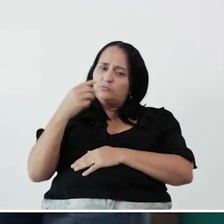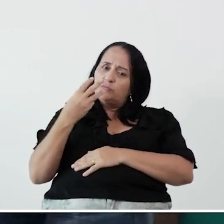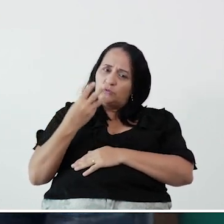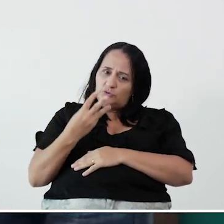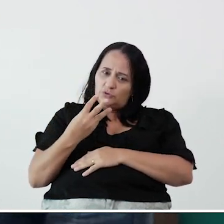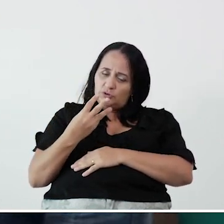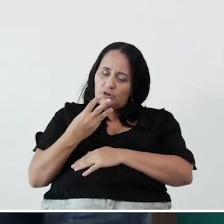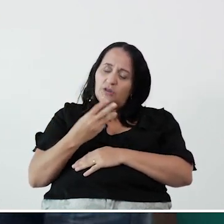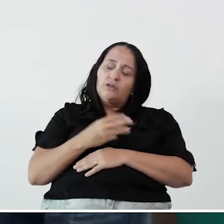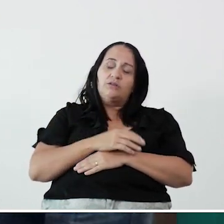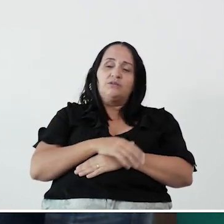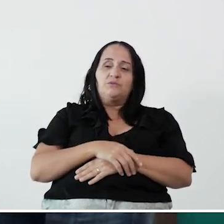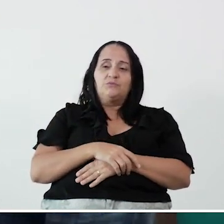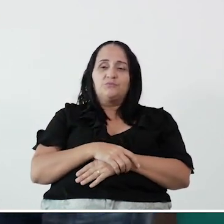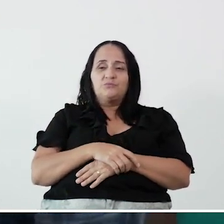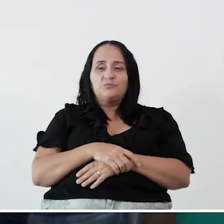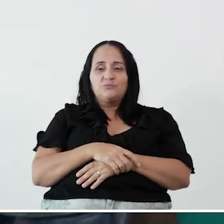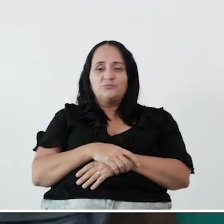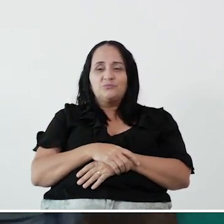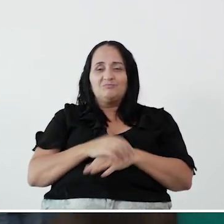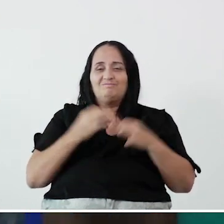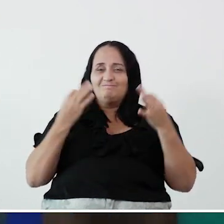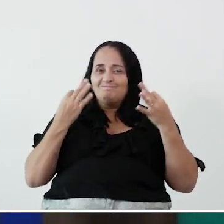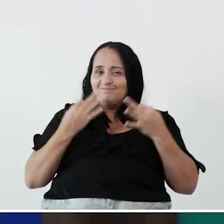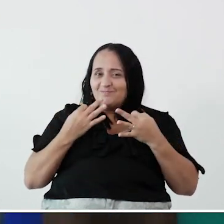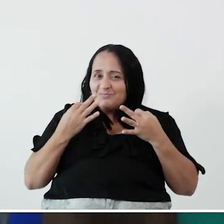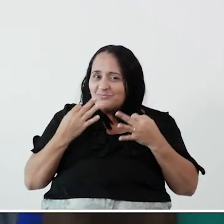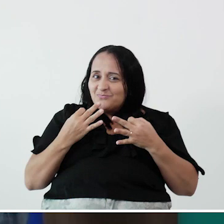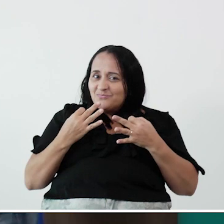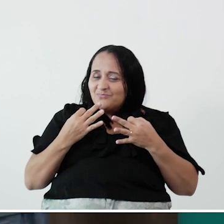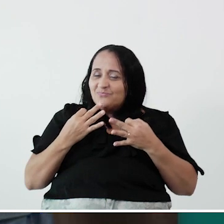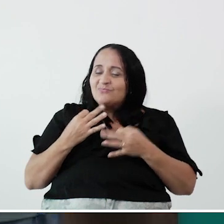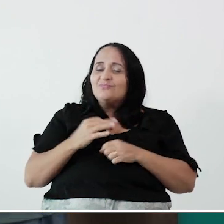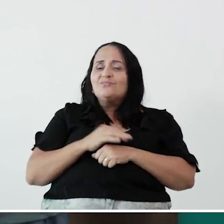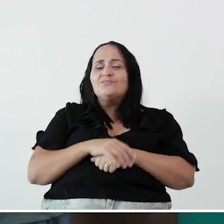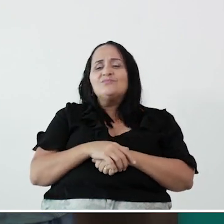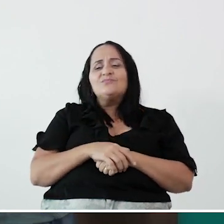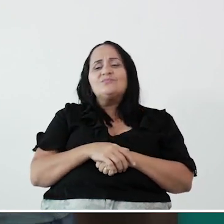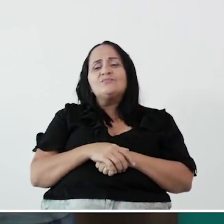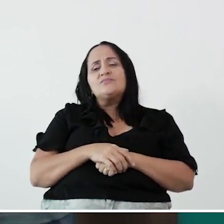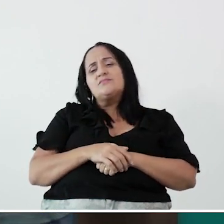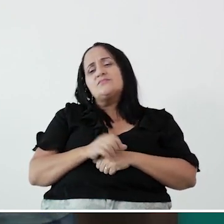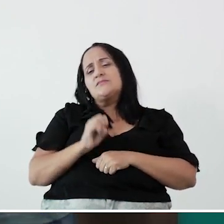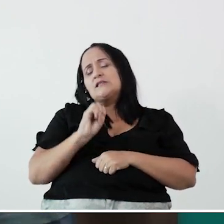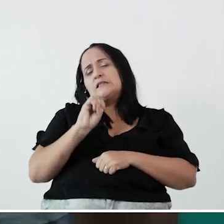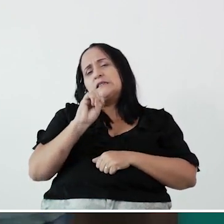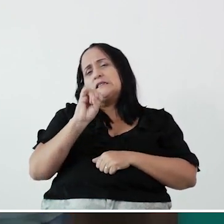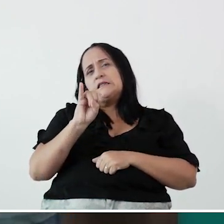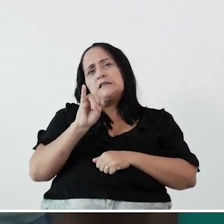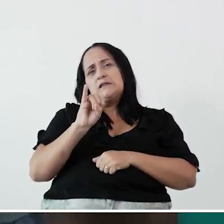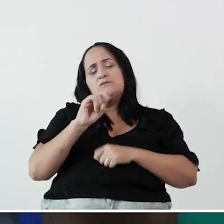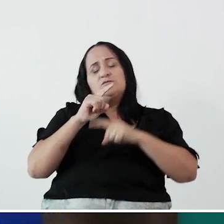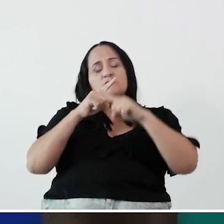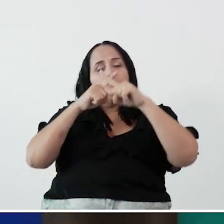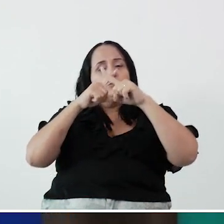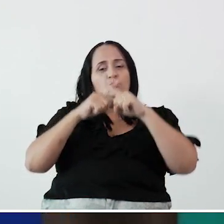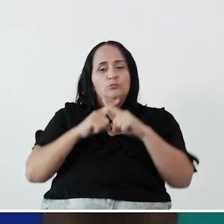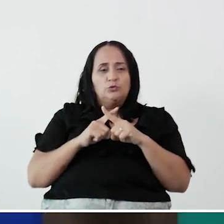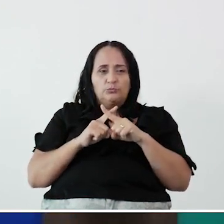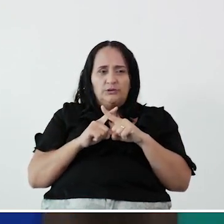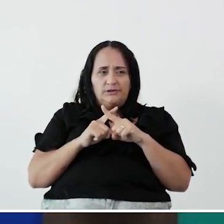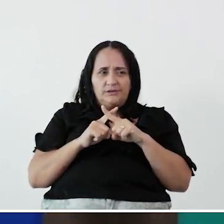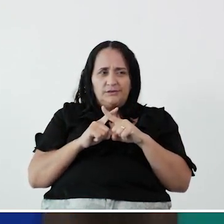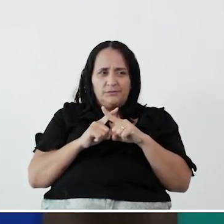sinal da operação é o dele. Perfeito? E se a operação for multiplicação?